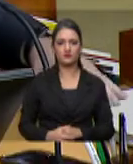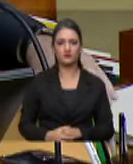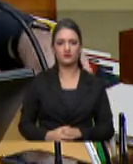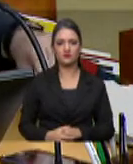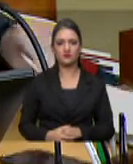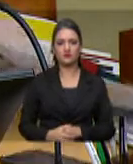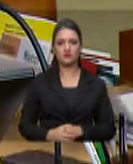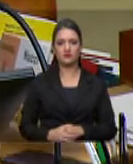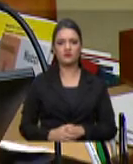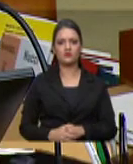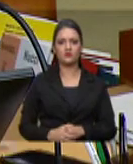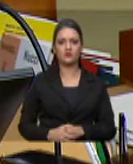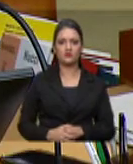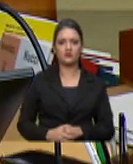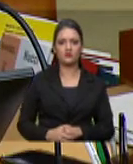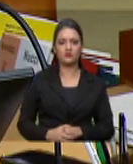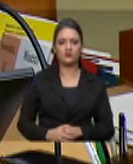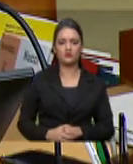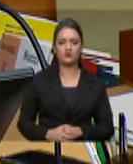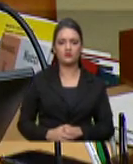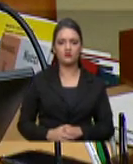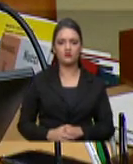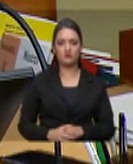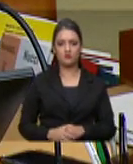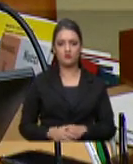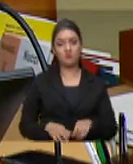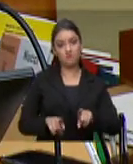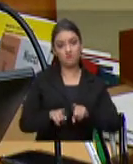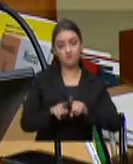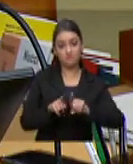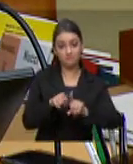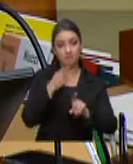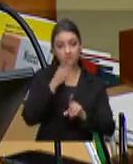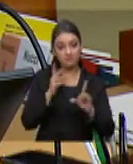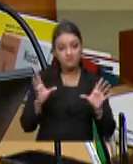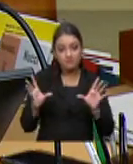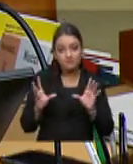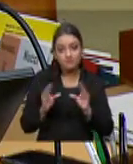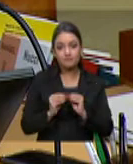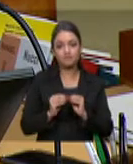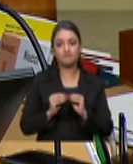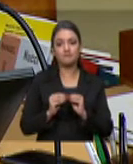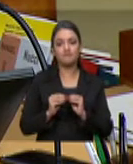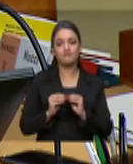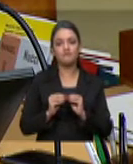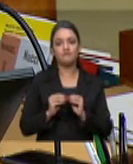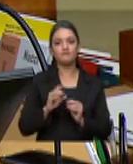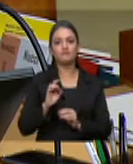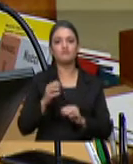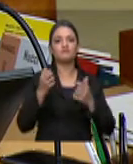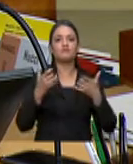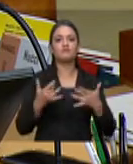e eu faço de forma sintética, apenas ressaltando que